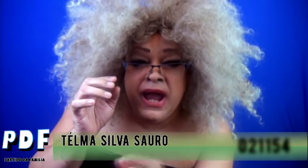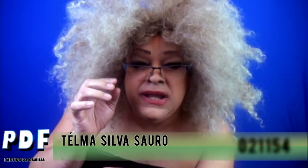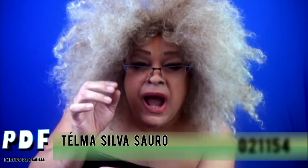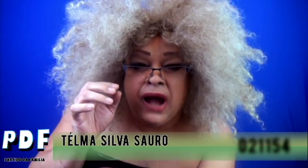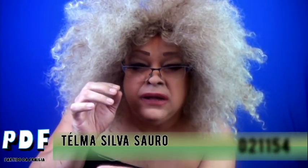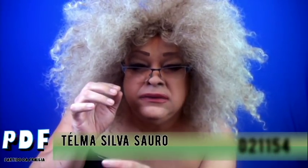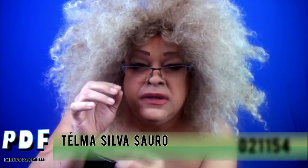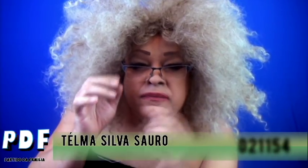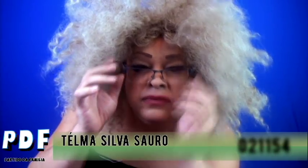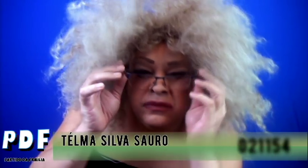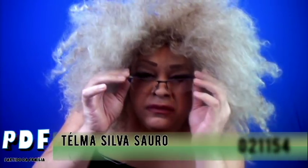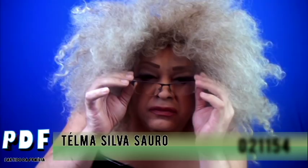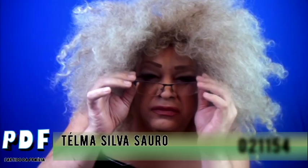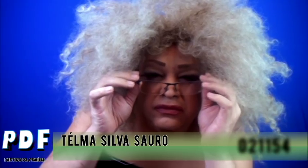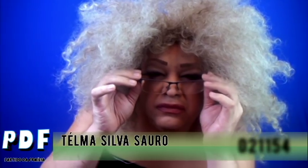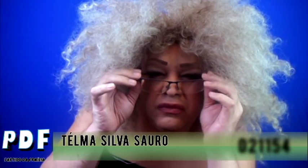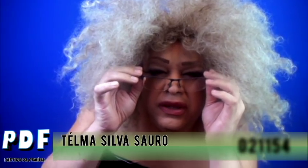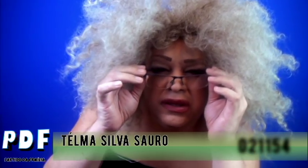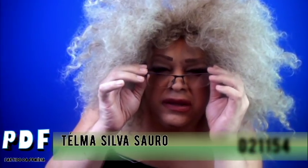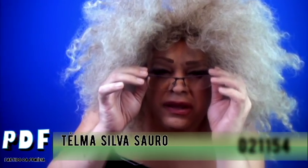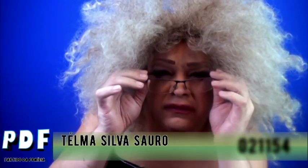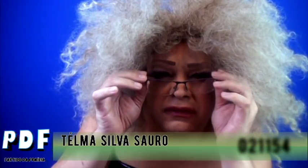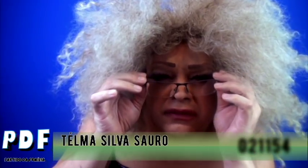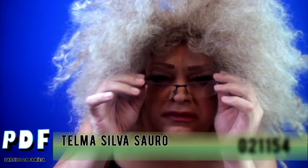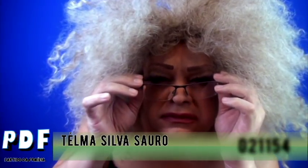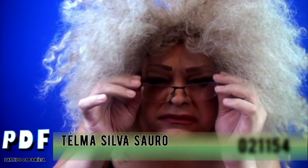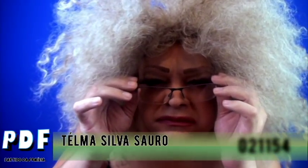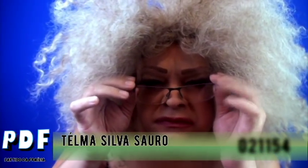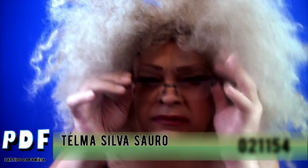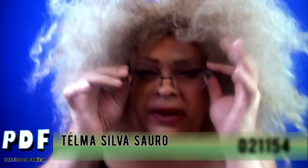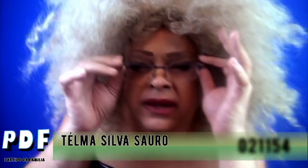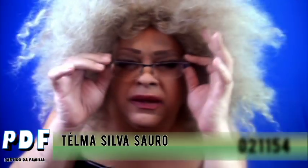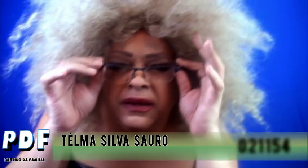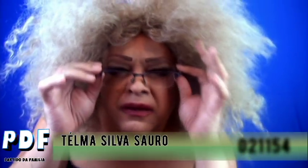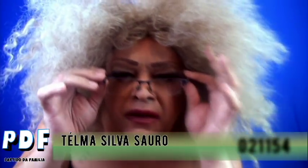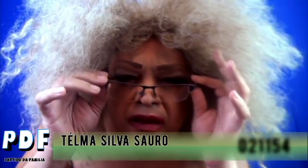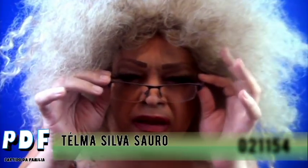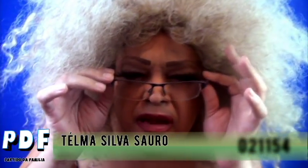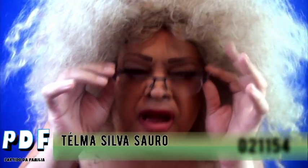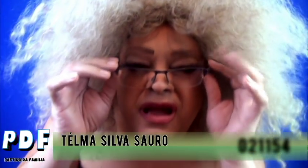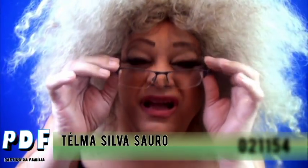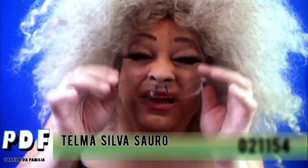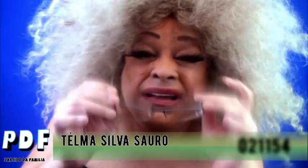Família! O que que tá... Peraí.